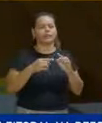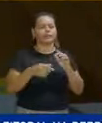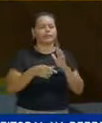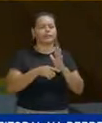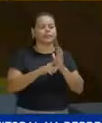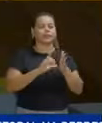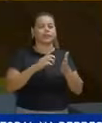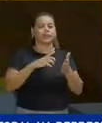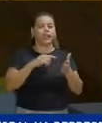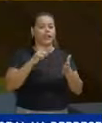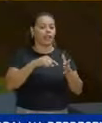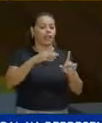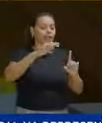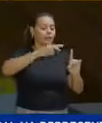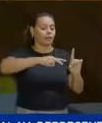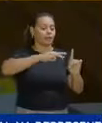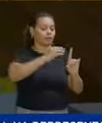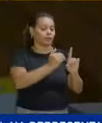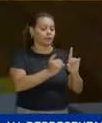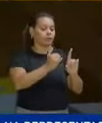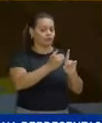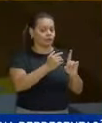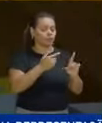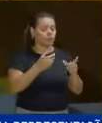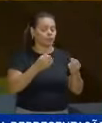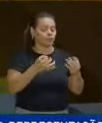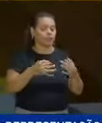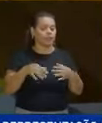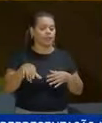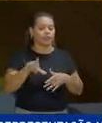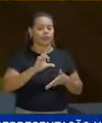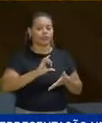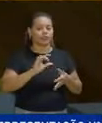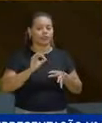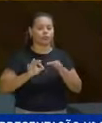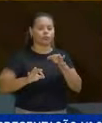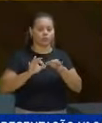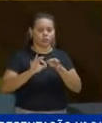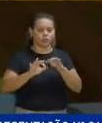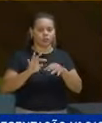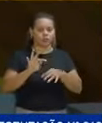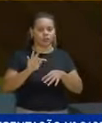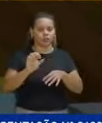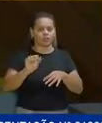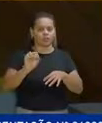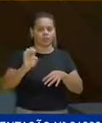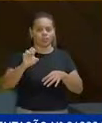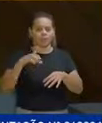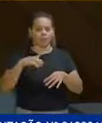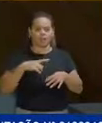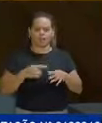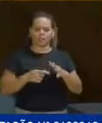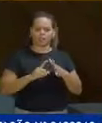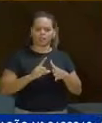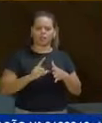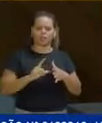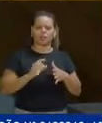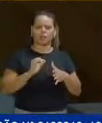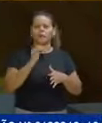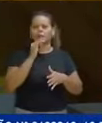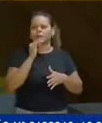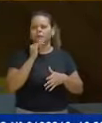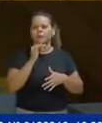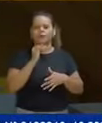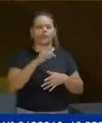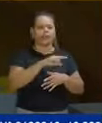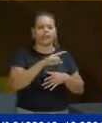naquela sentada, a ministra relatora ela destacou os julgados do TSE e do Superior Tribunal Federal, no sentido de que não é qualquer